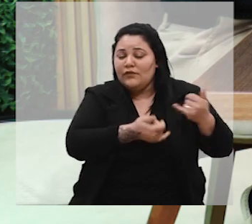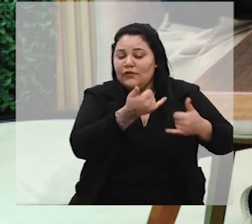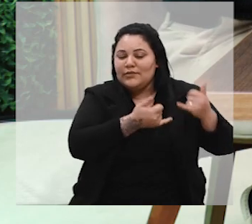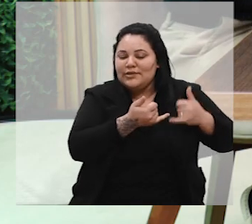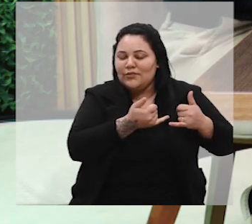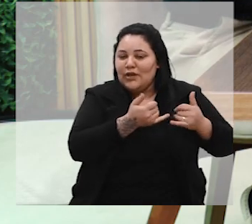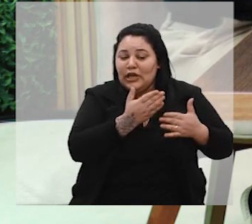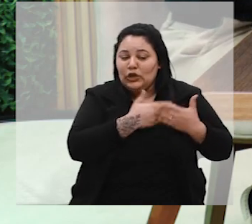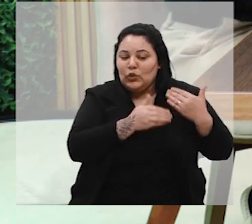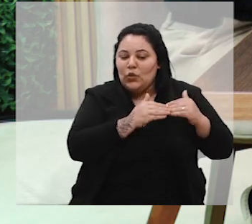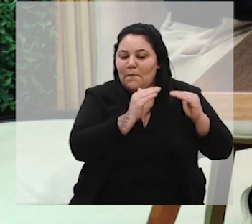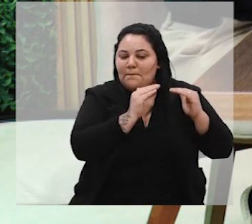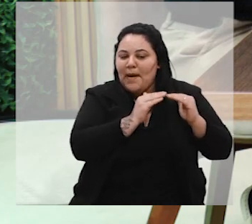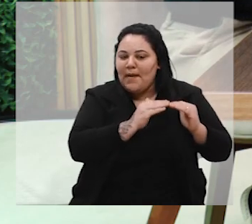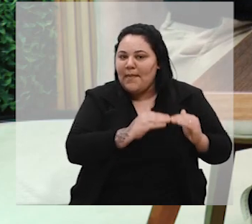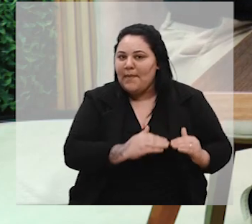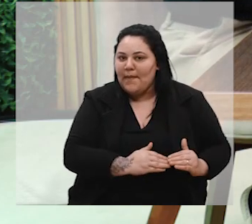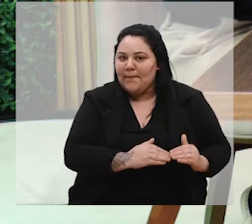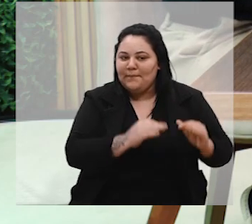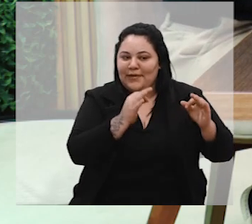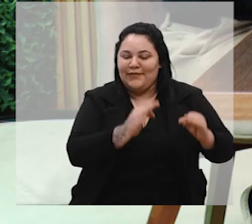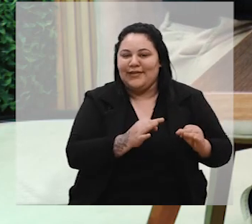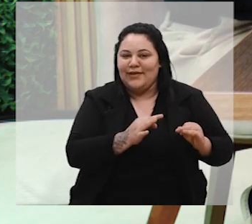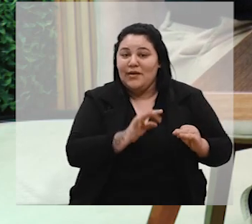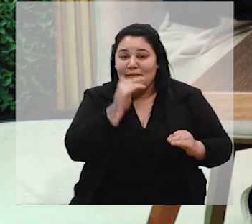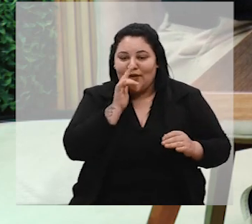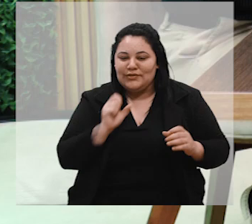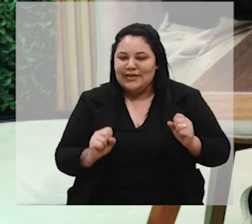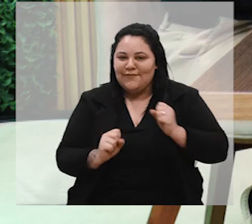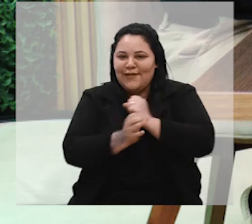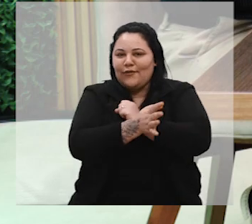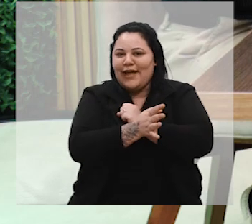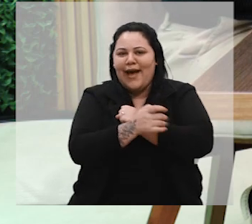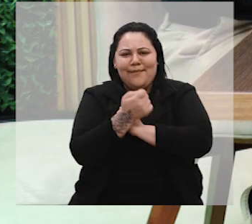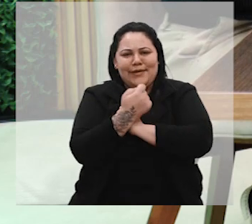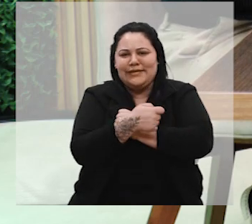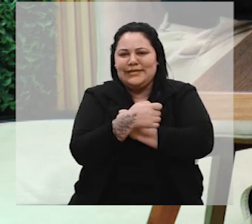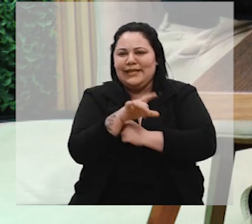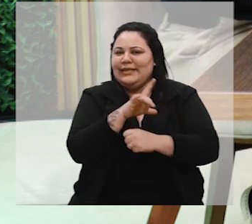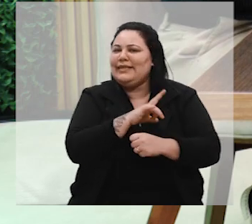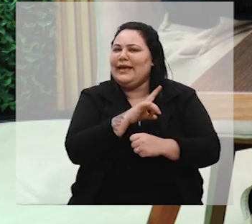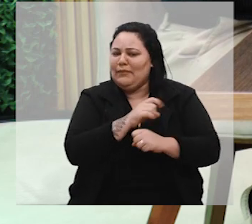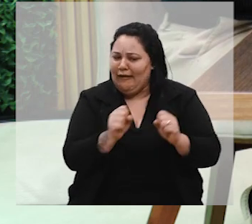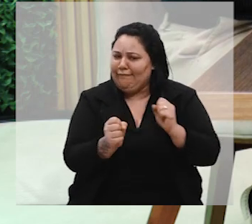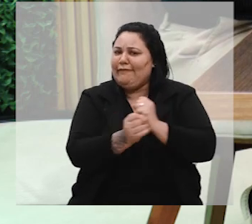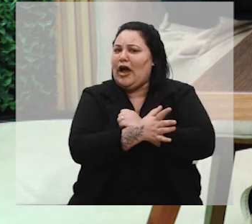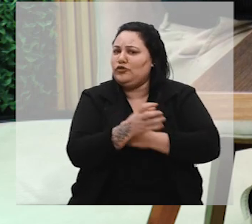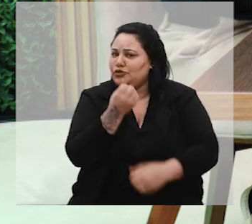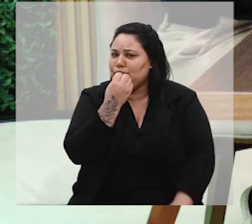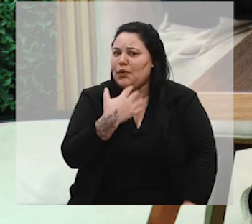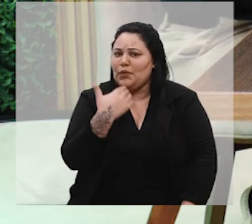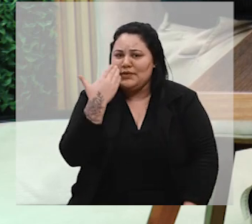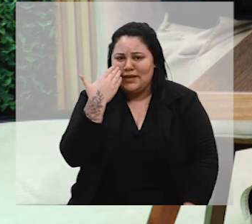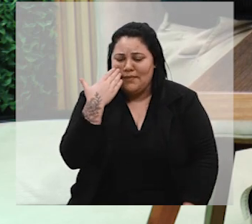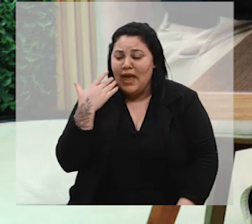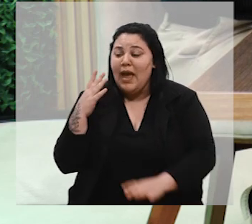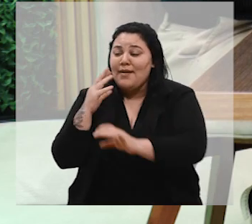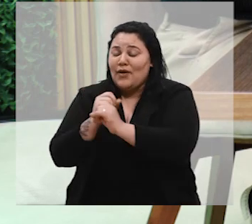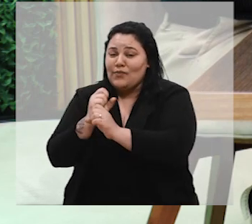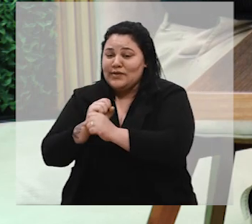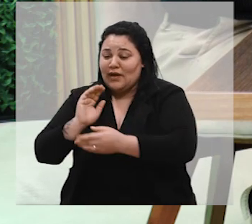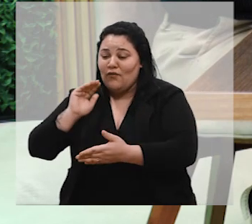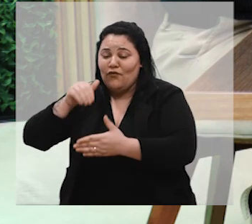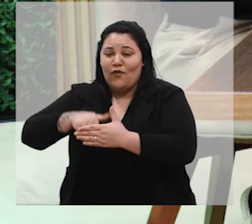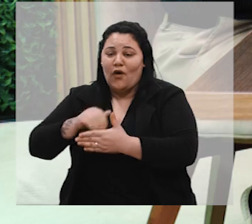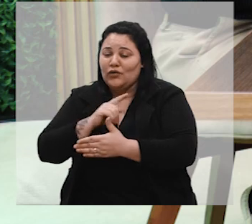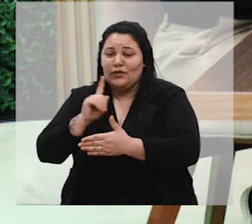perfeitamente. Então, para se corromper, teria que ser algo muito, muito bem estruturado. E assim, para se computar voto, não